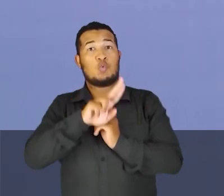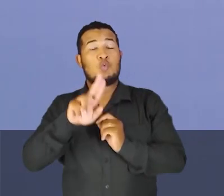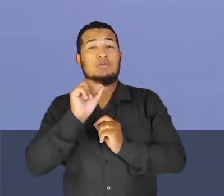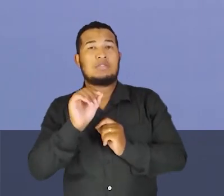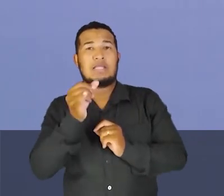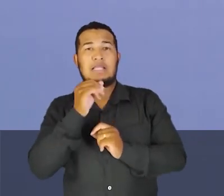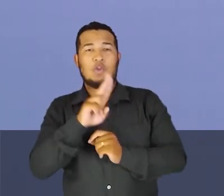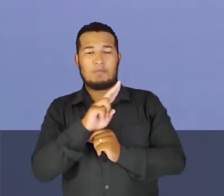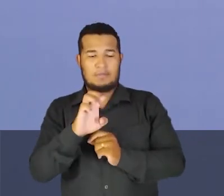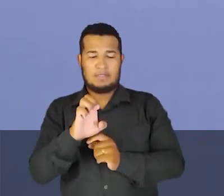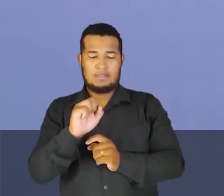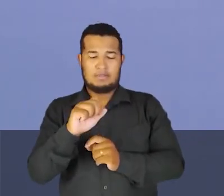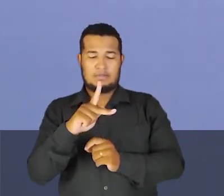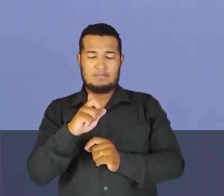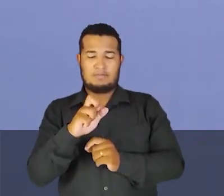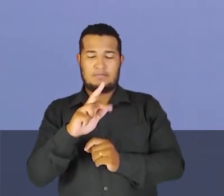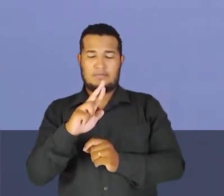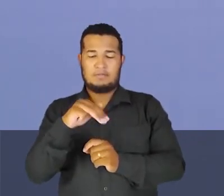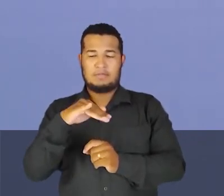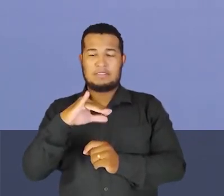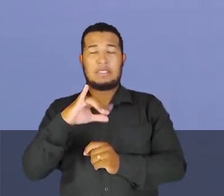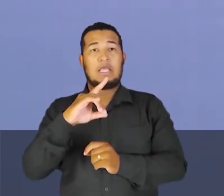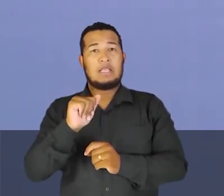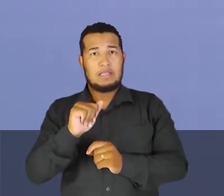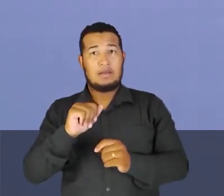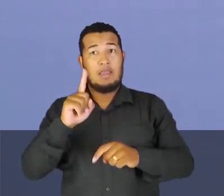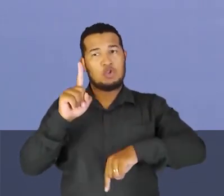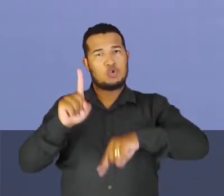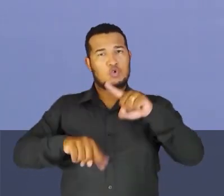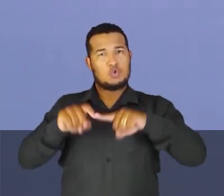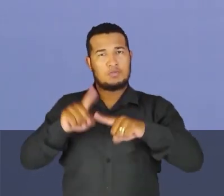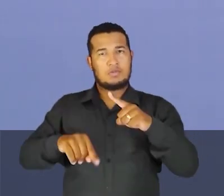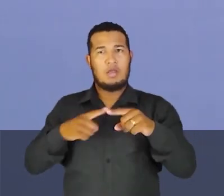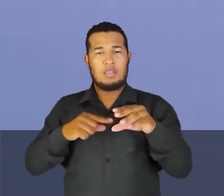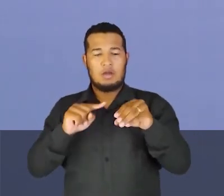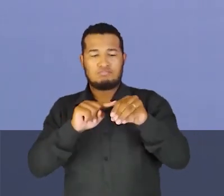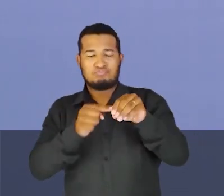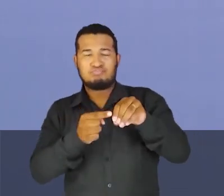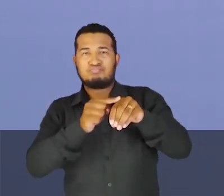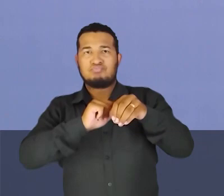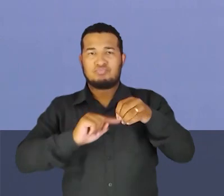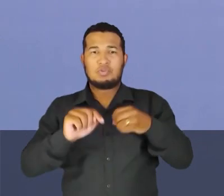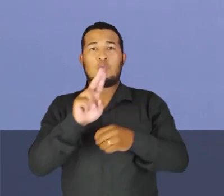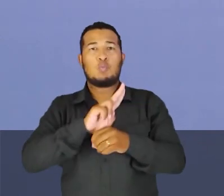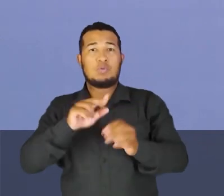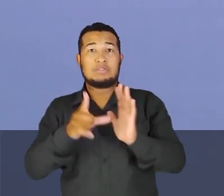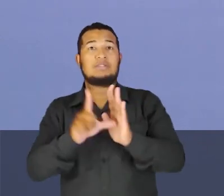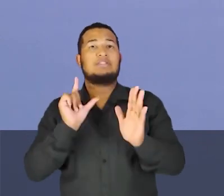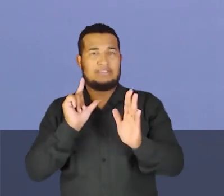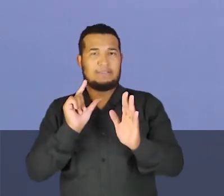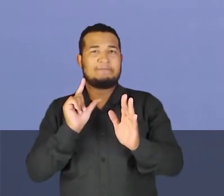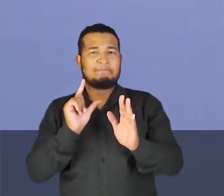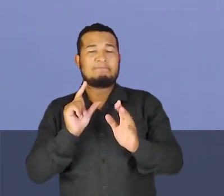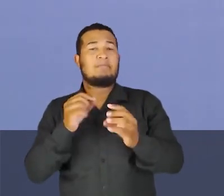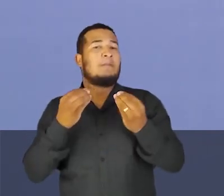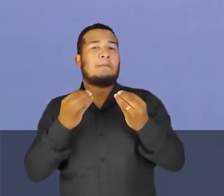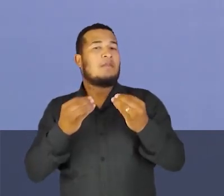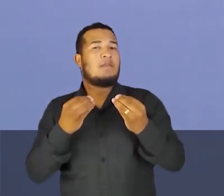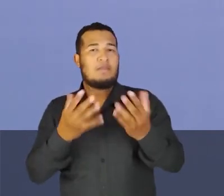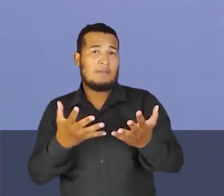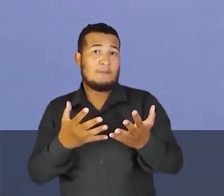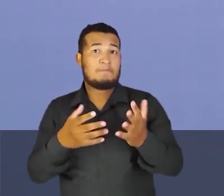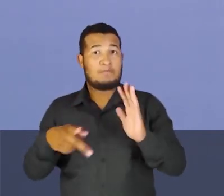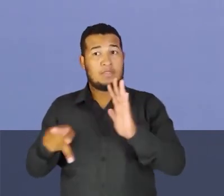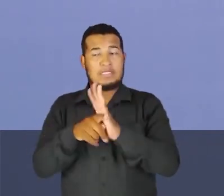de espermicida, ou seja, uma substância que você passa ali no diafragma antes de colocá-lo, para que, quando